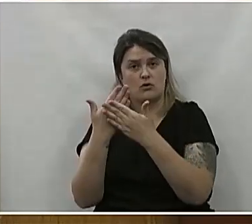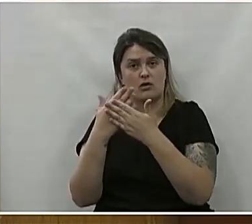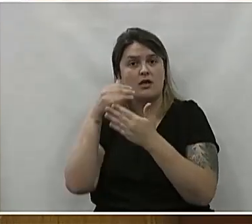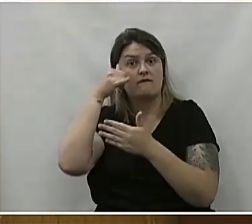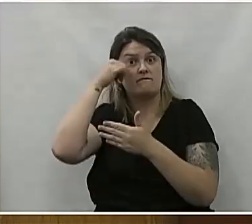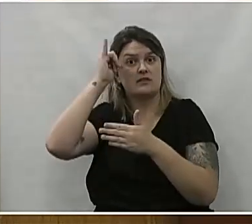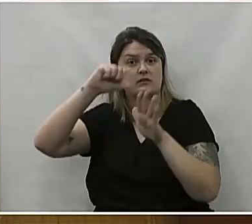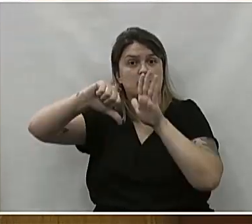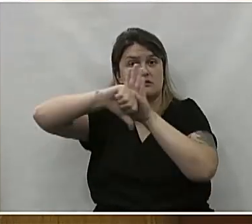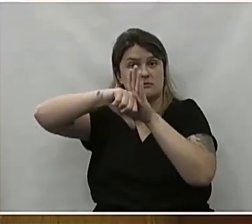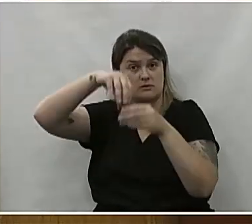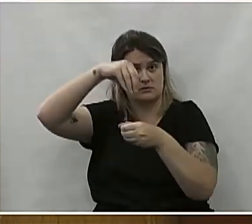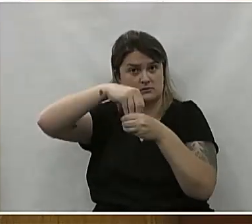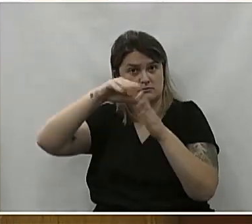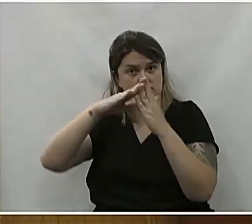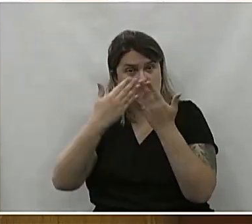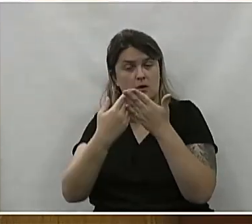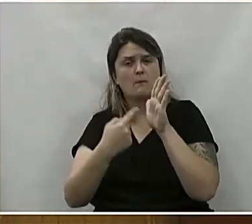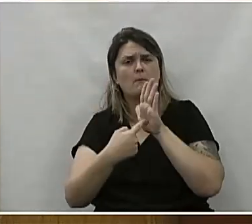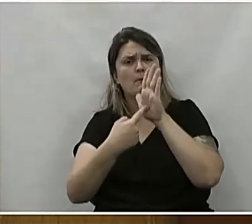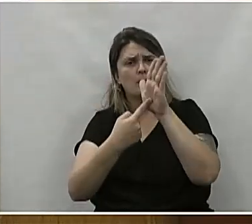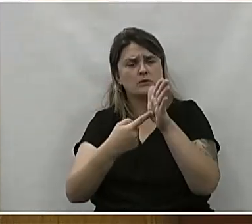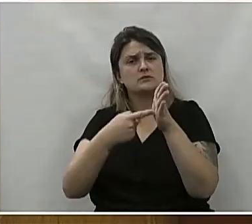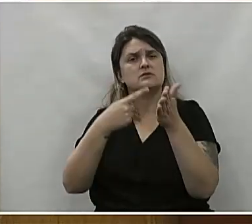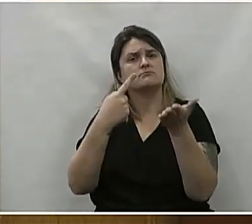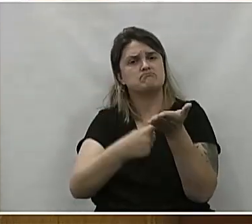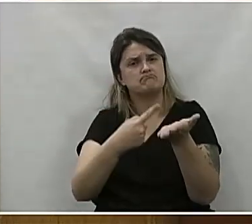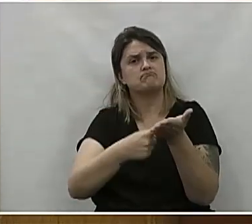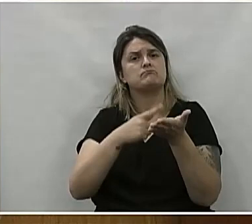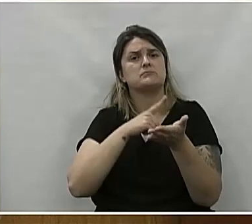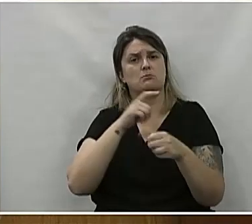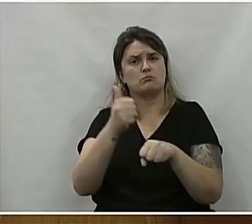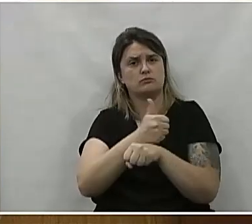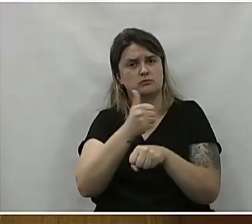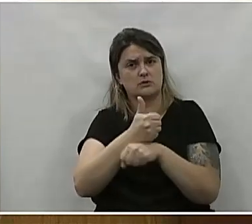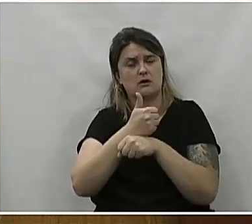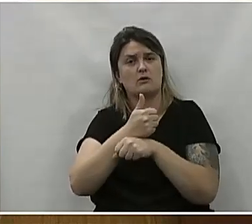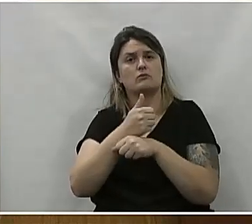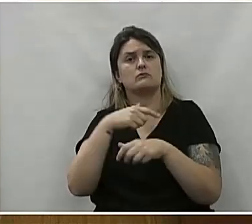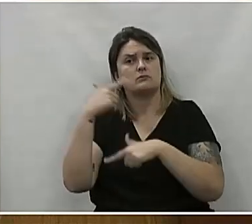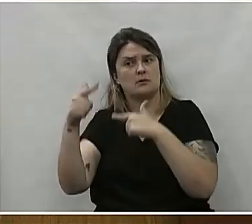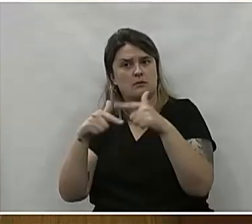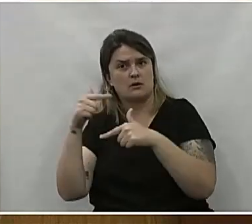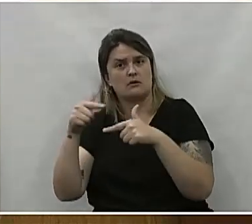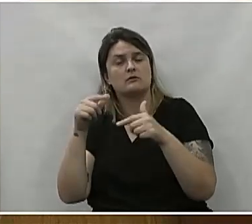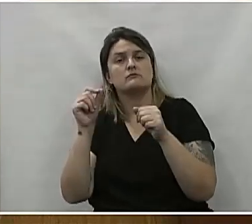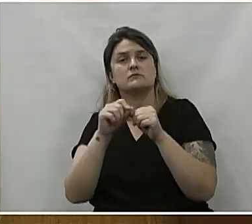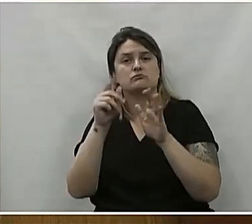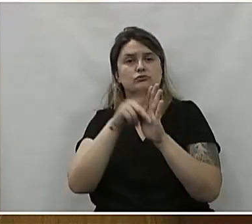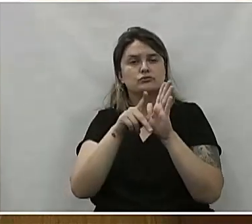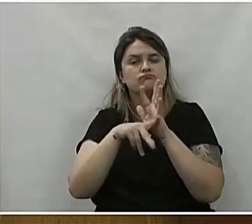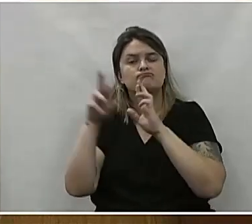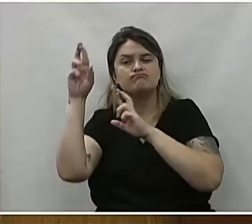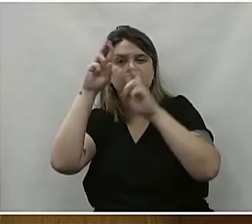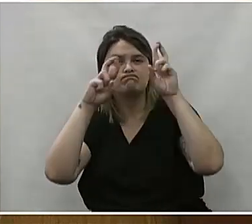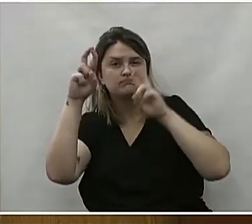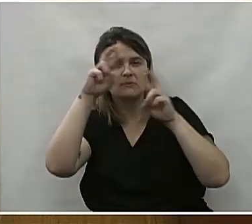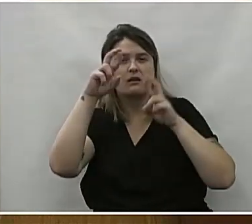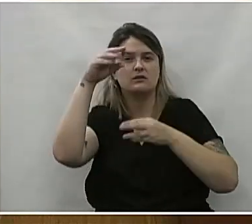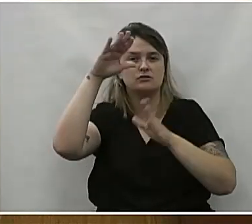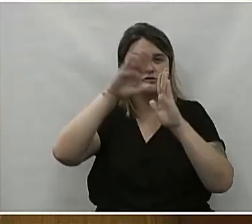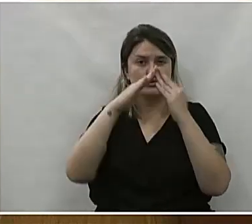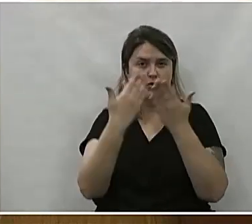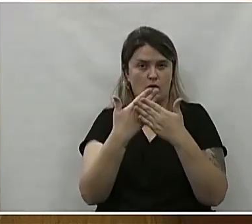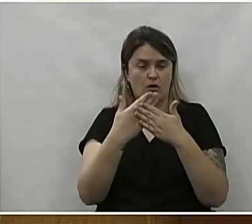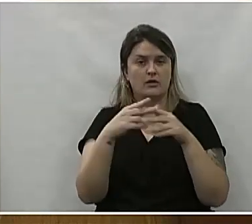escolas Demonstrando Comprometimento E profissionalismo Em suas operações Por meio De programas Como a patrulha Escolar comunitária